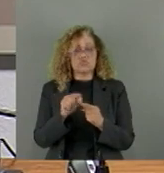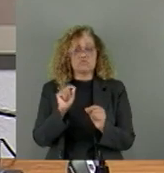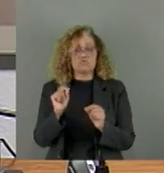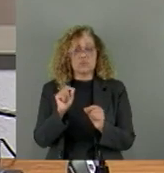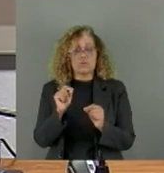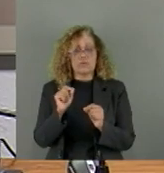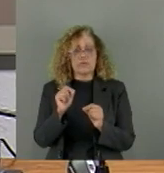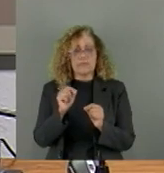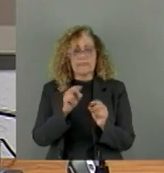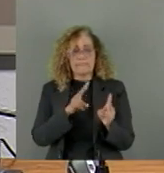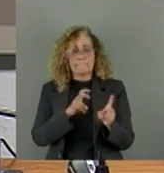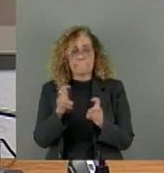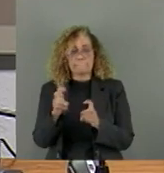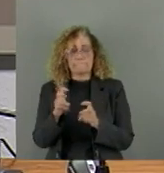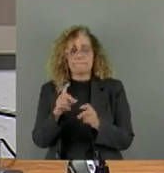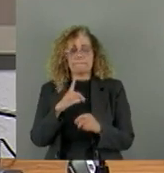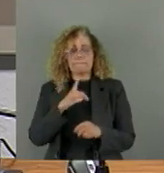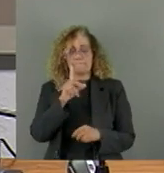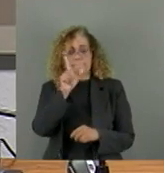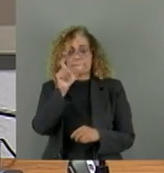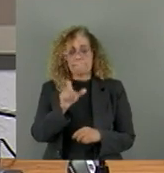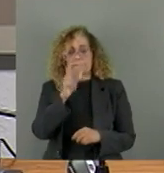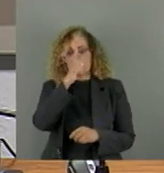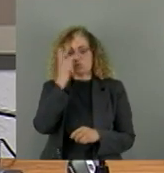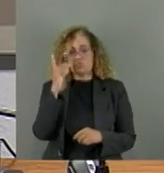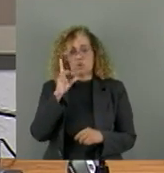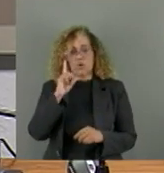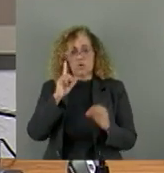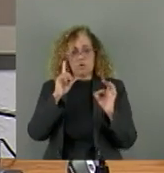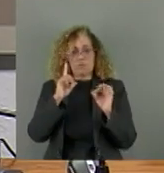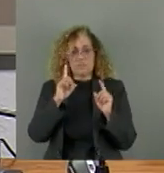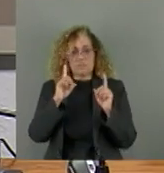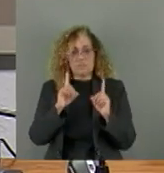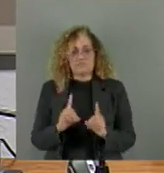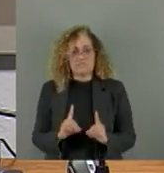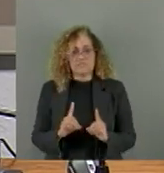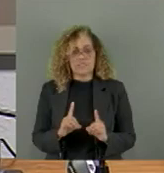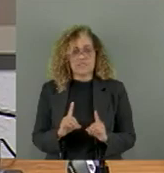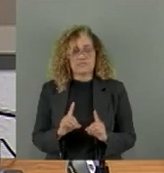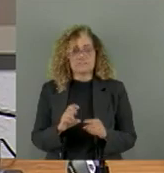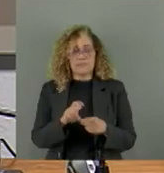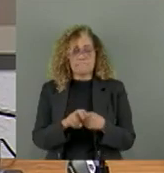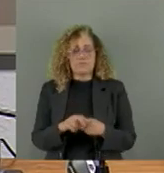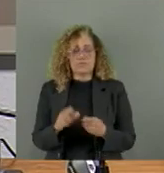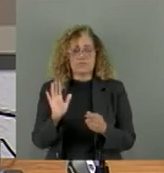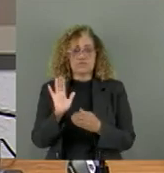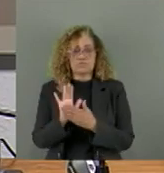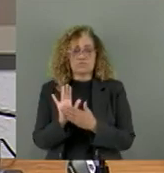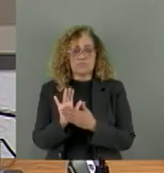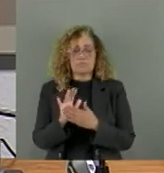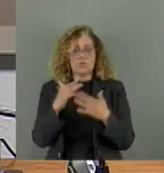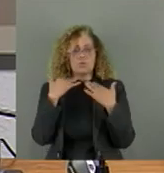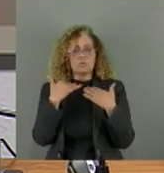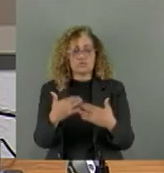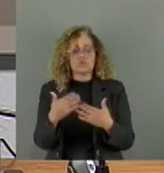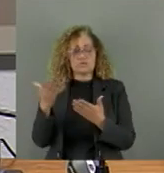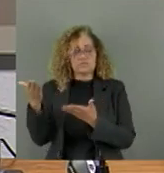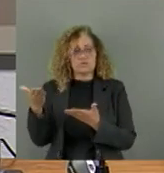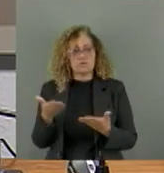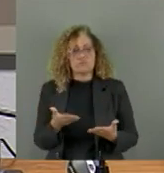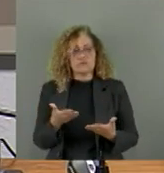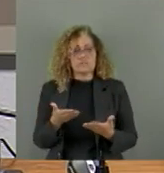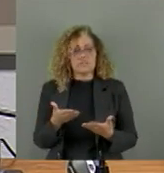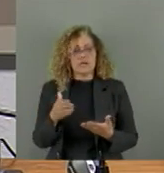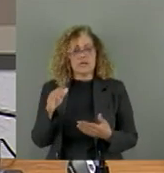atenção das pessoas com deficiência. Proponho para a audiência os seguintes convidados: o